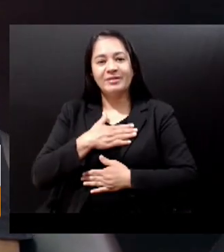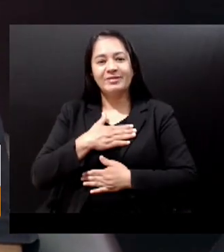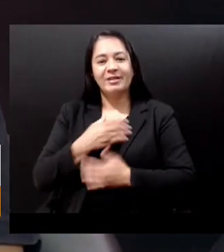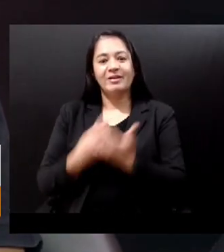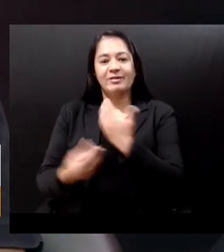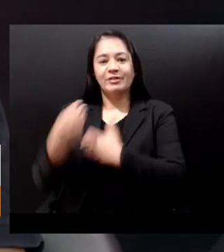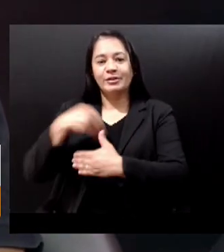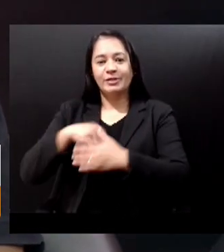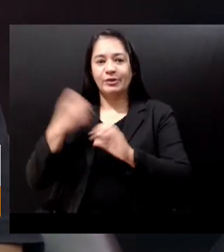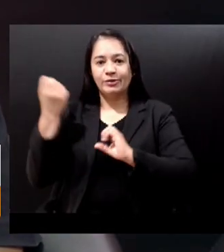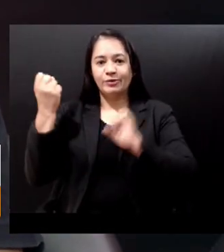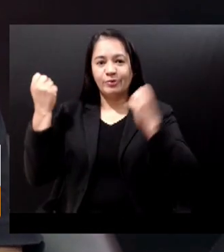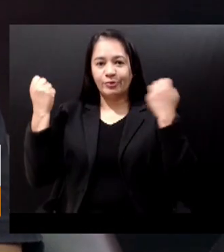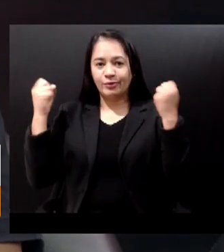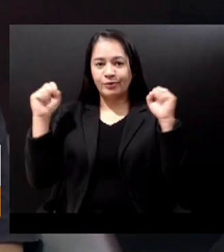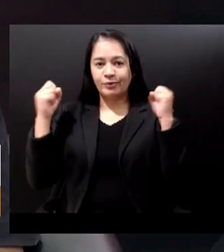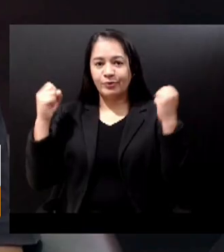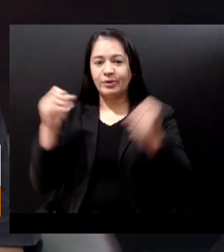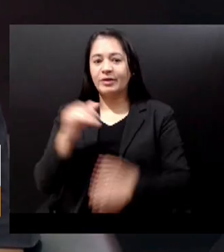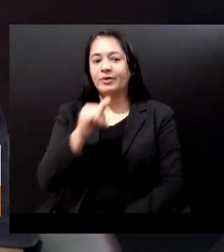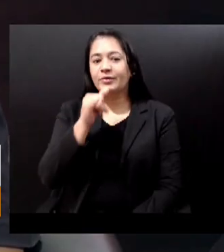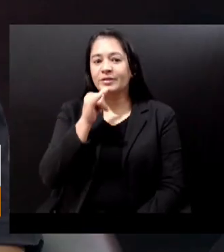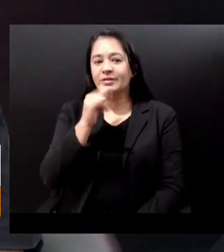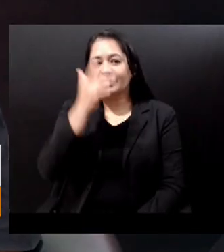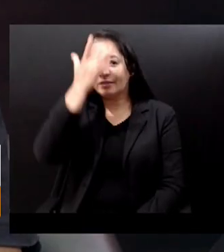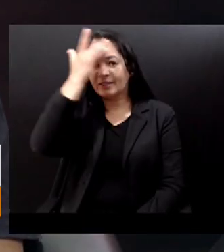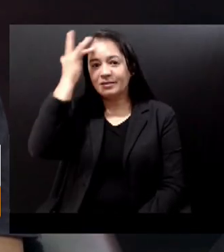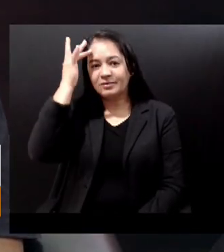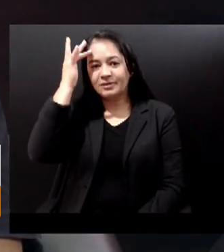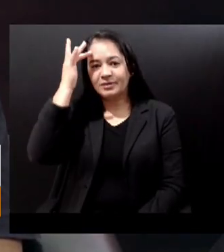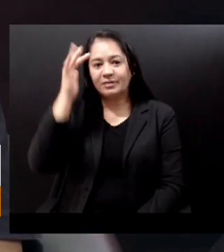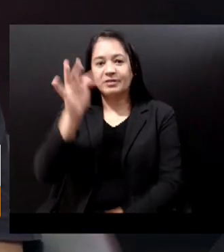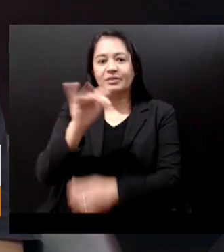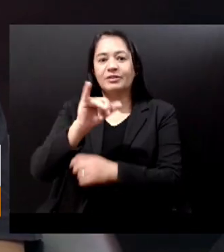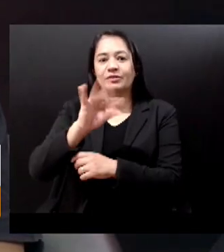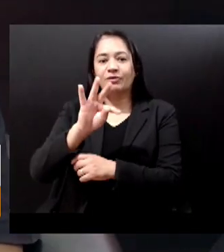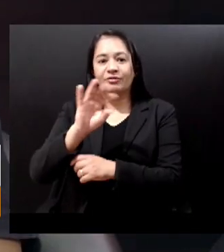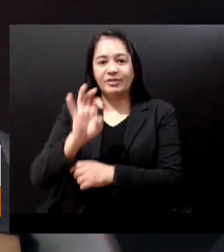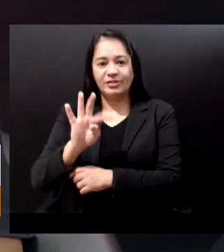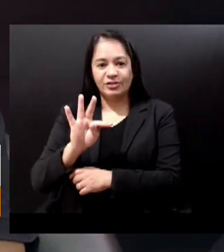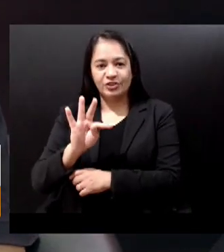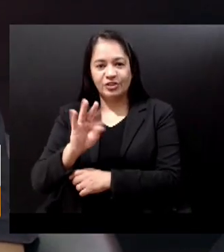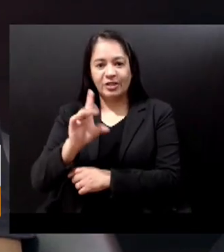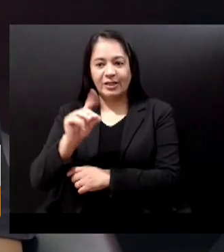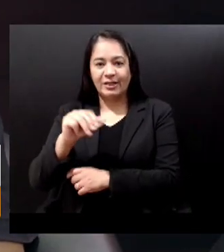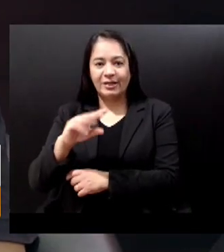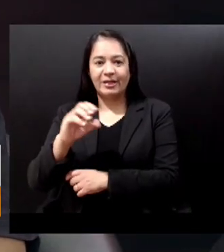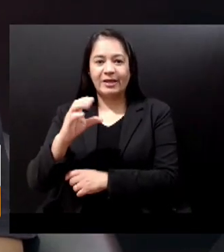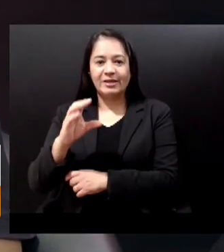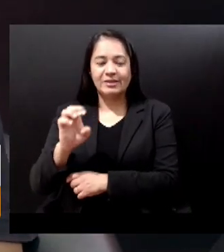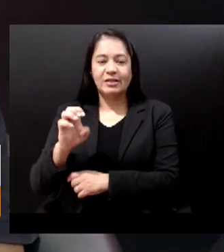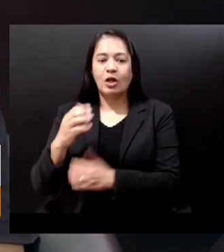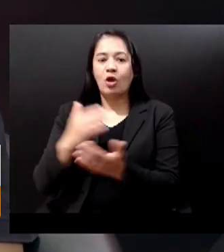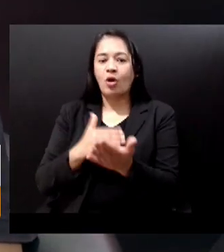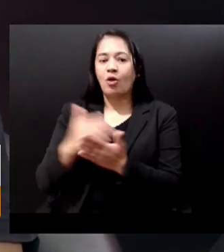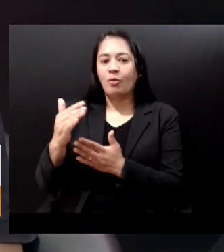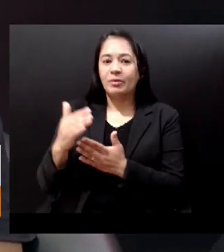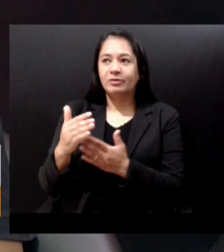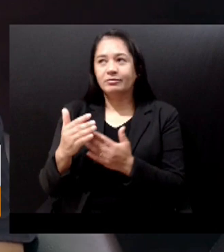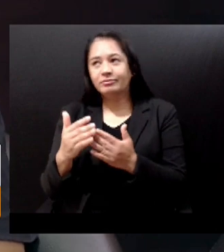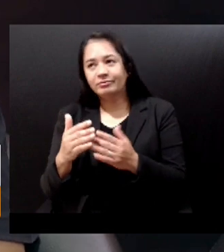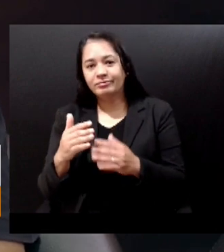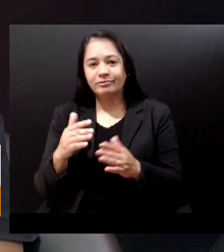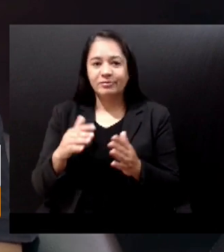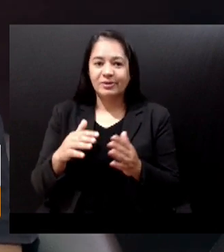sempre dou o exemplo do pessoal do fit dance, que é o pessoal da dança. Sim. Tem muita gente que começa ali meio que por, deixa eu ver como é que